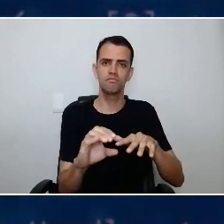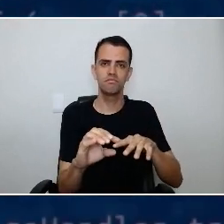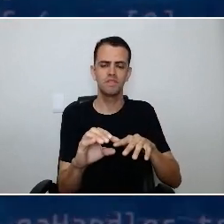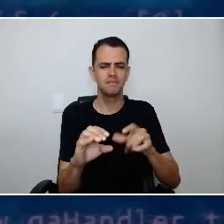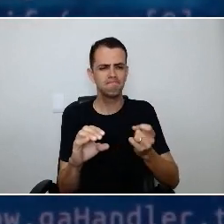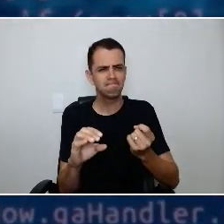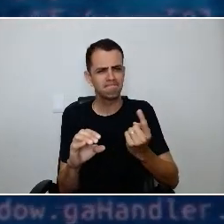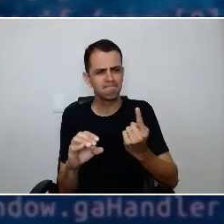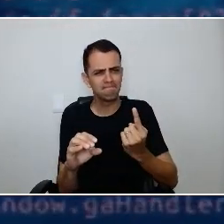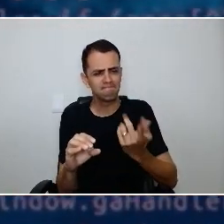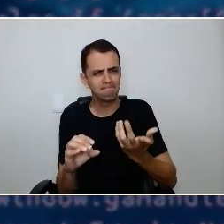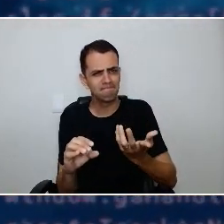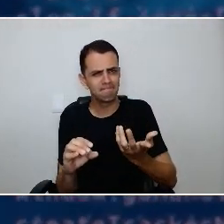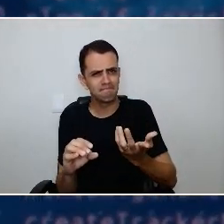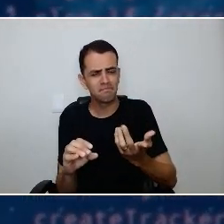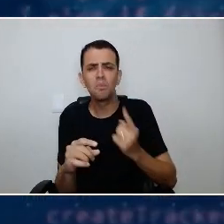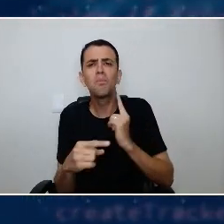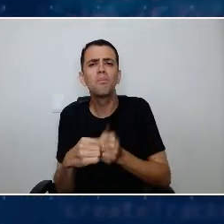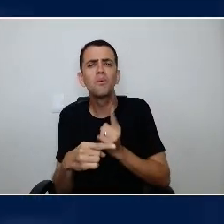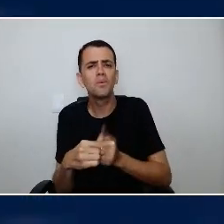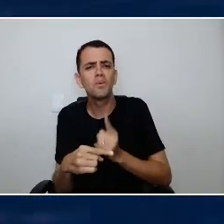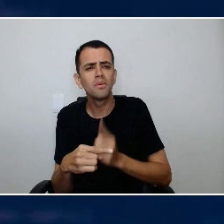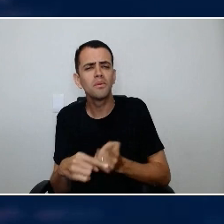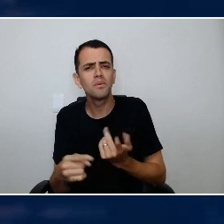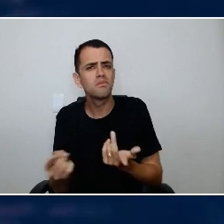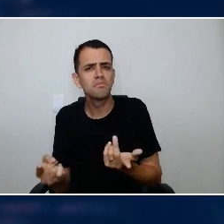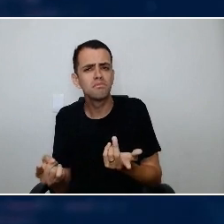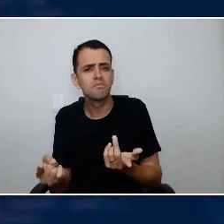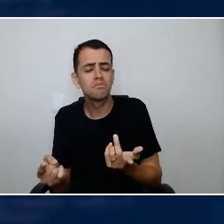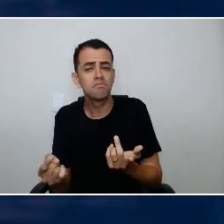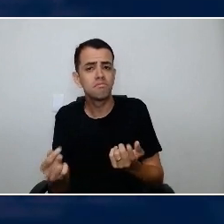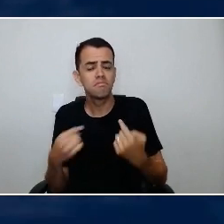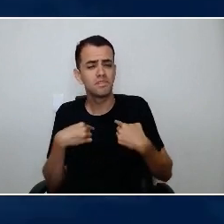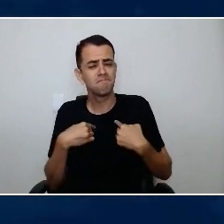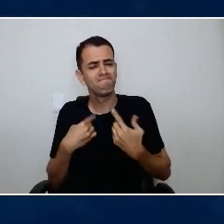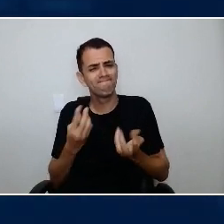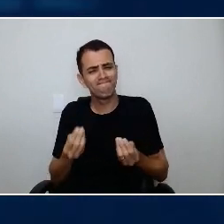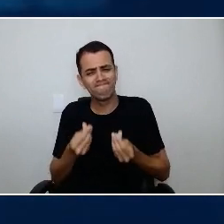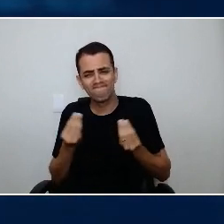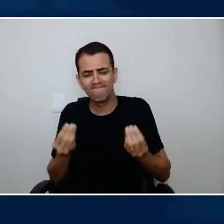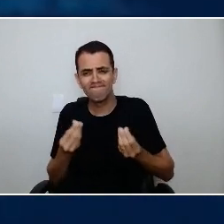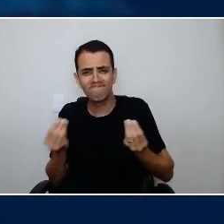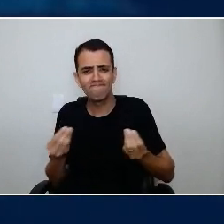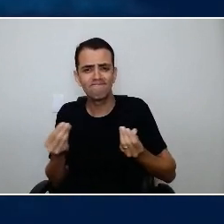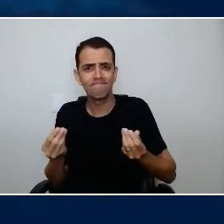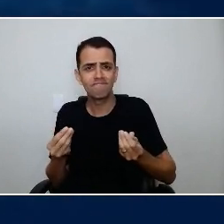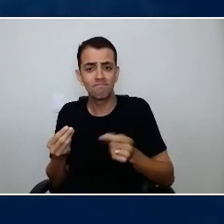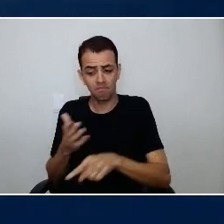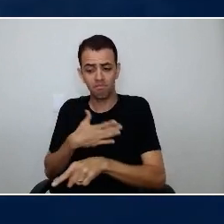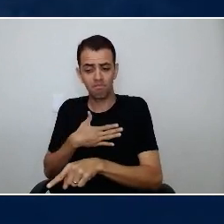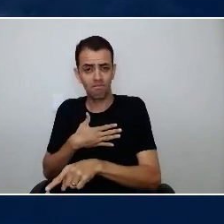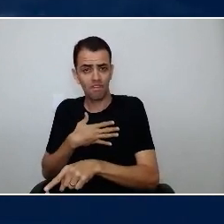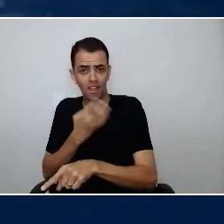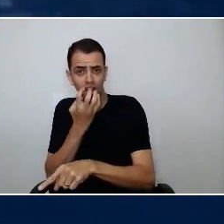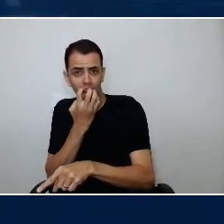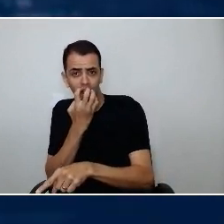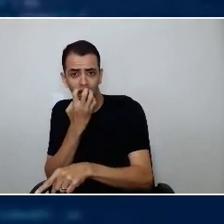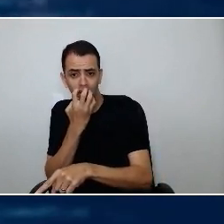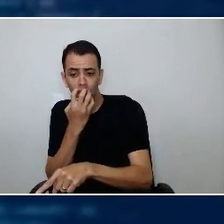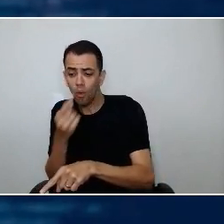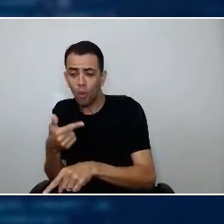por que Alice porque simplesmente eu não sentia uma conexão dos meus Pets com outros Pets era muito